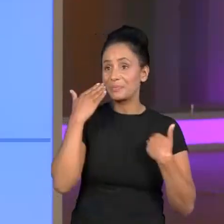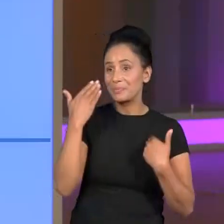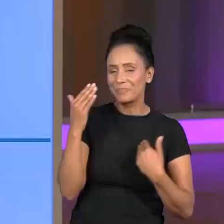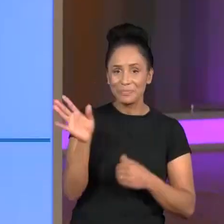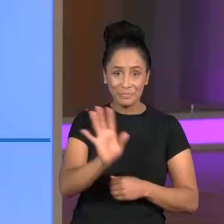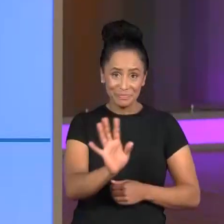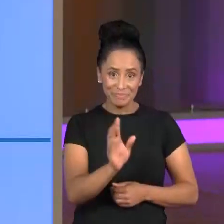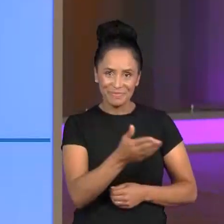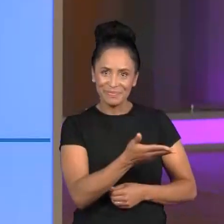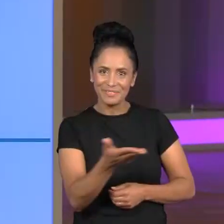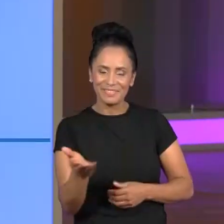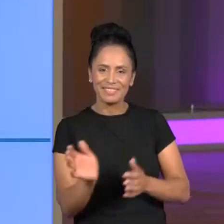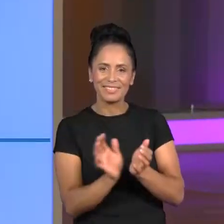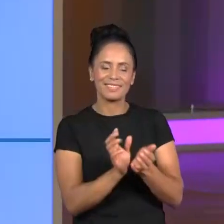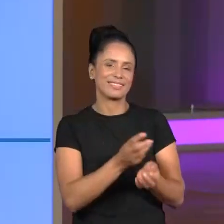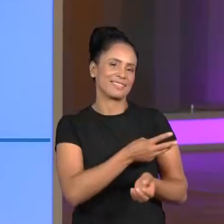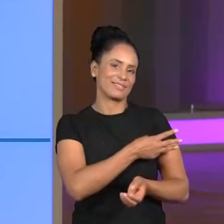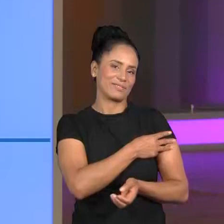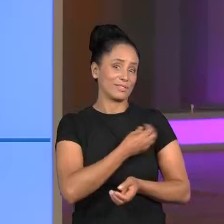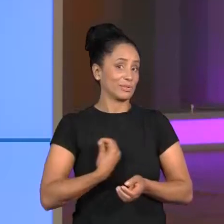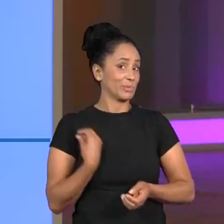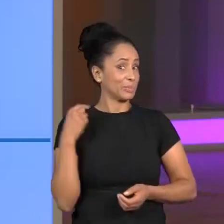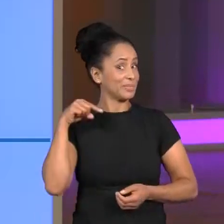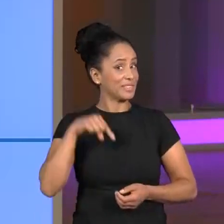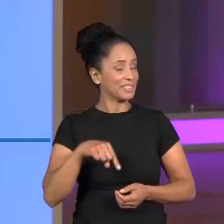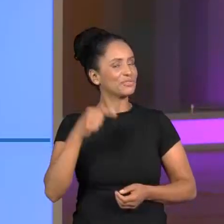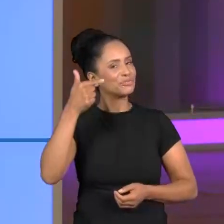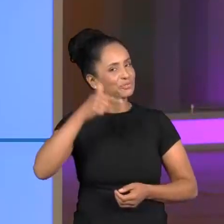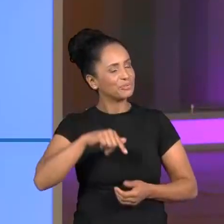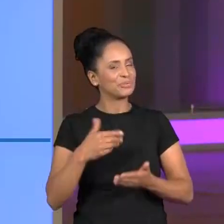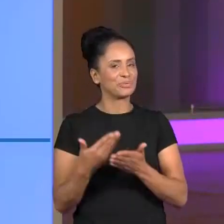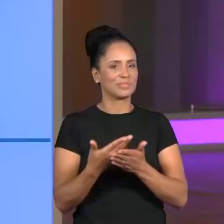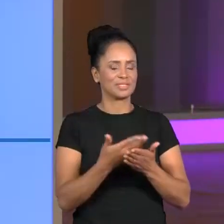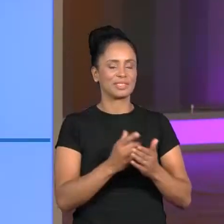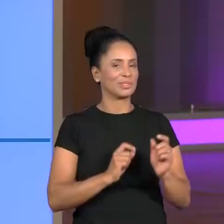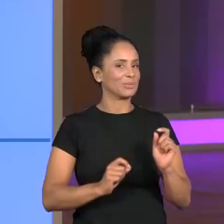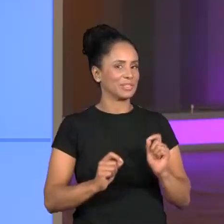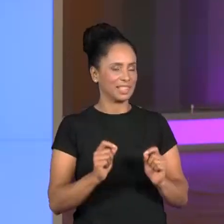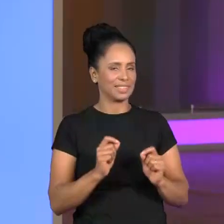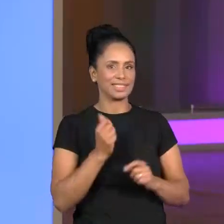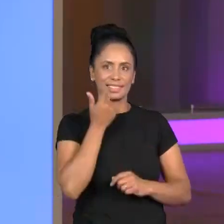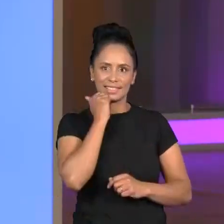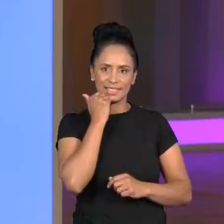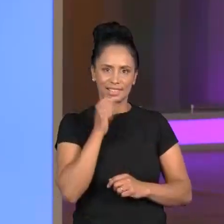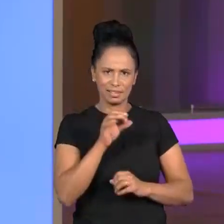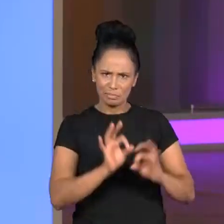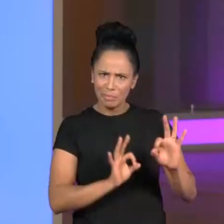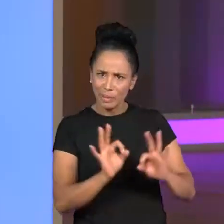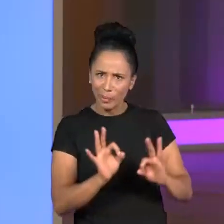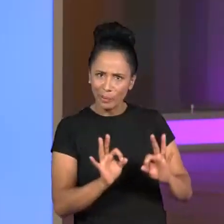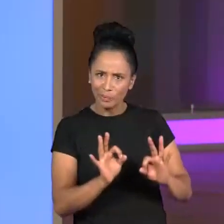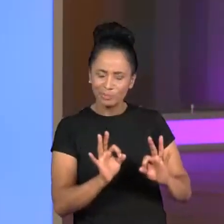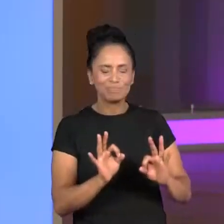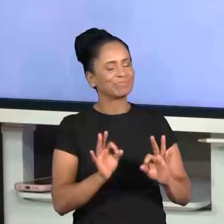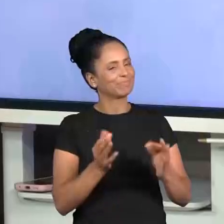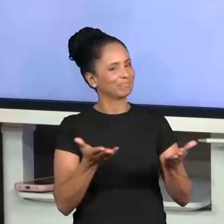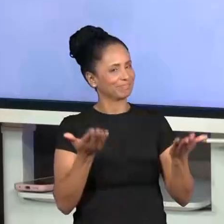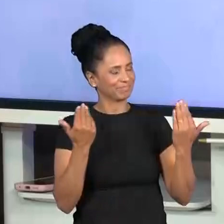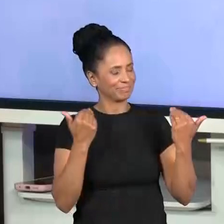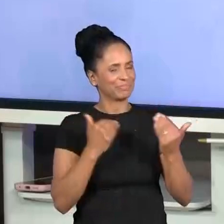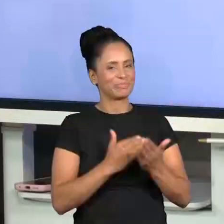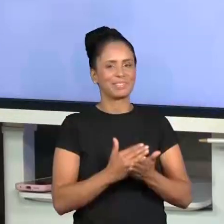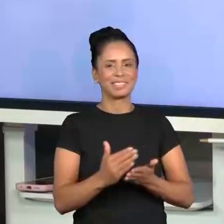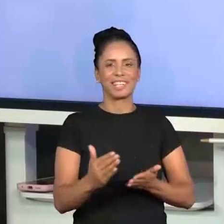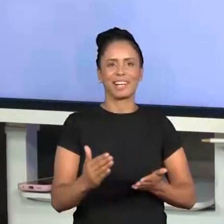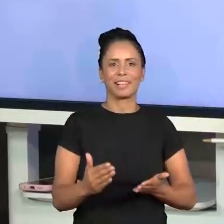Olá, estudantes do terceiro ano. Aqui estamos nós para mais uma aula. Então, vocês estão preparados? Bora lá. Vamos sim,